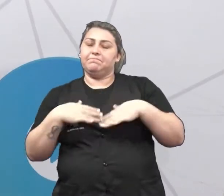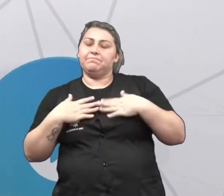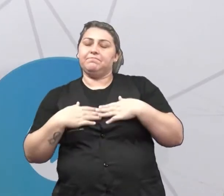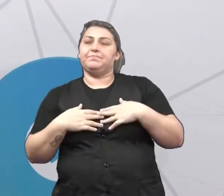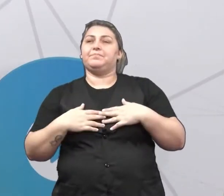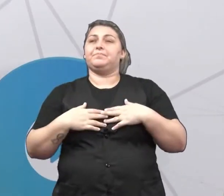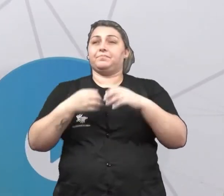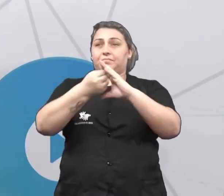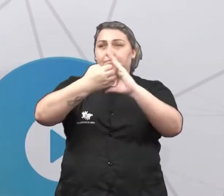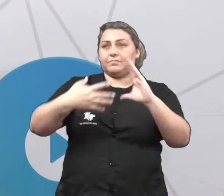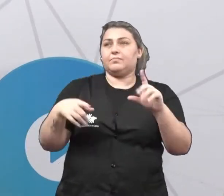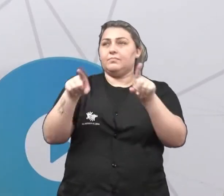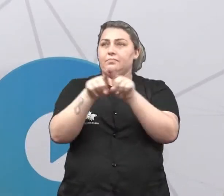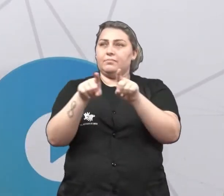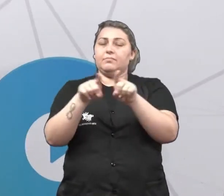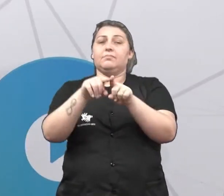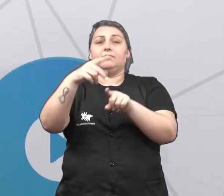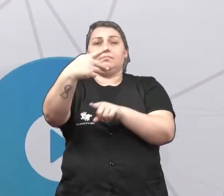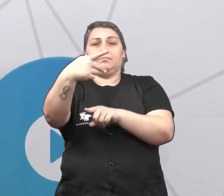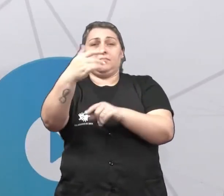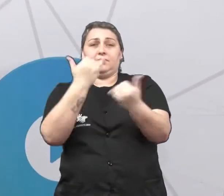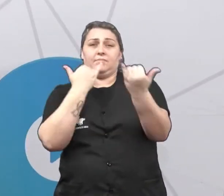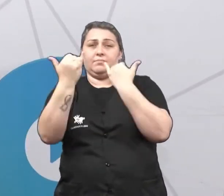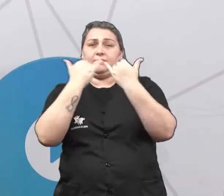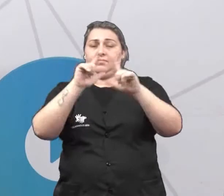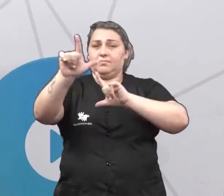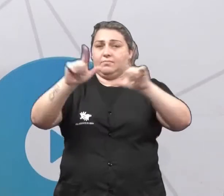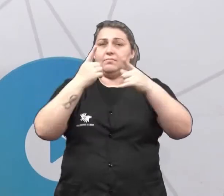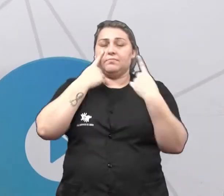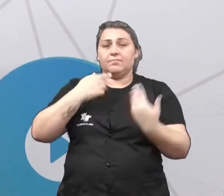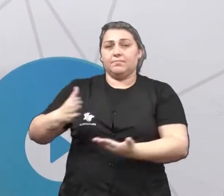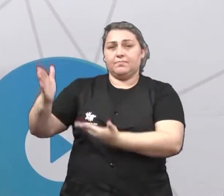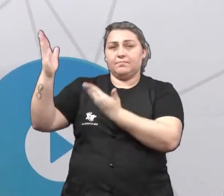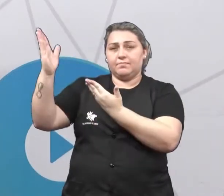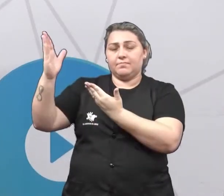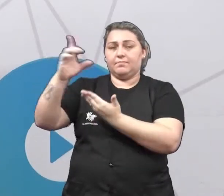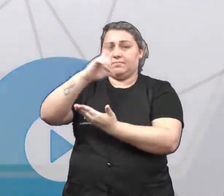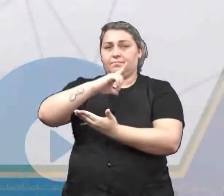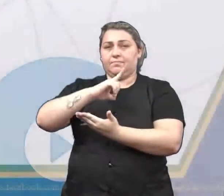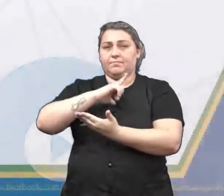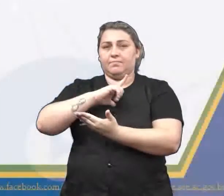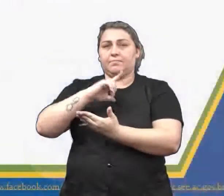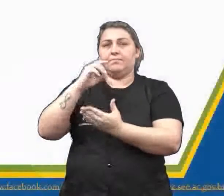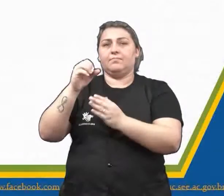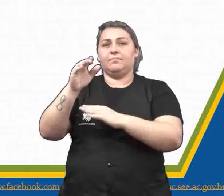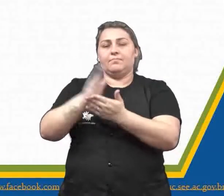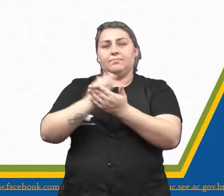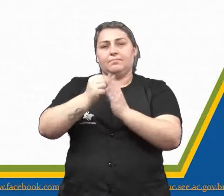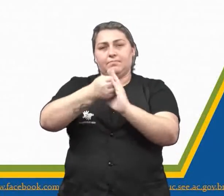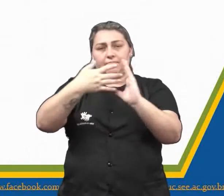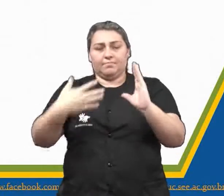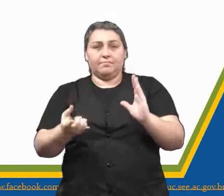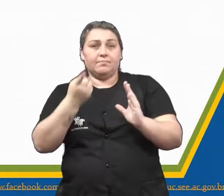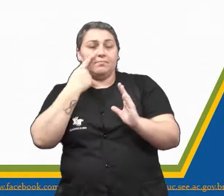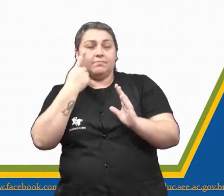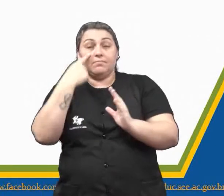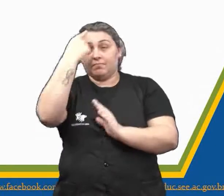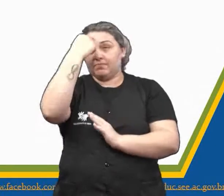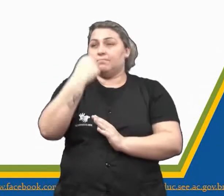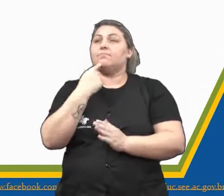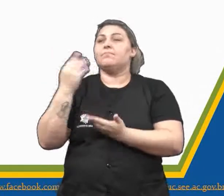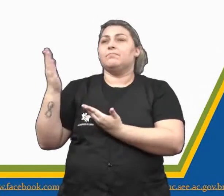algumas características também da propaganda? Então, observem comigo aí na tela que a gente tem alguma dessas características. Observem essa foto